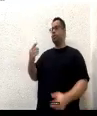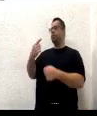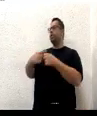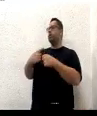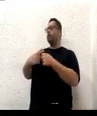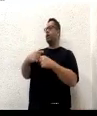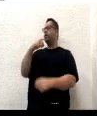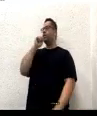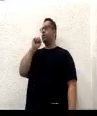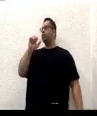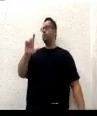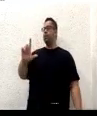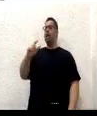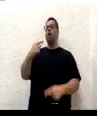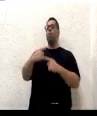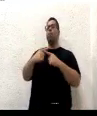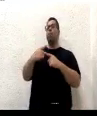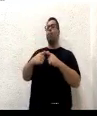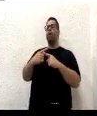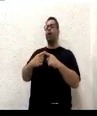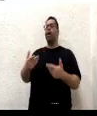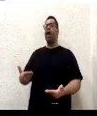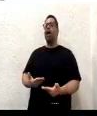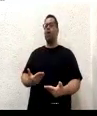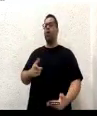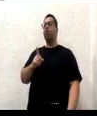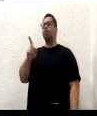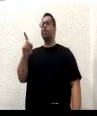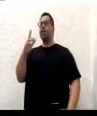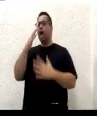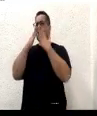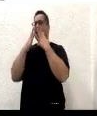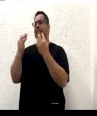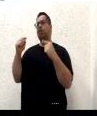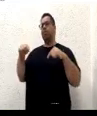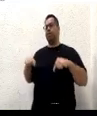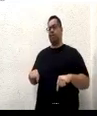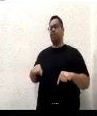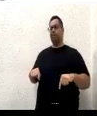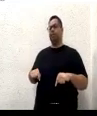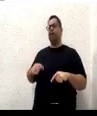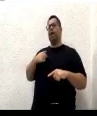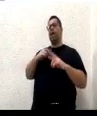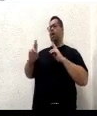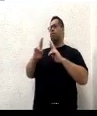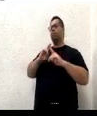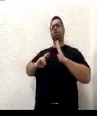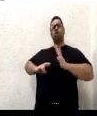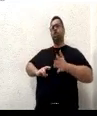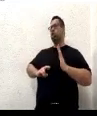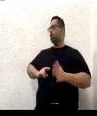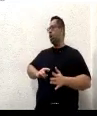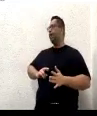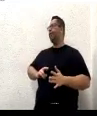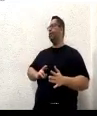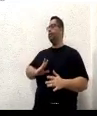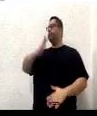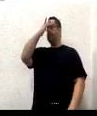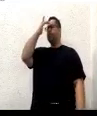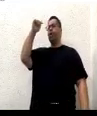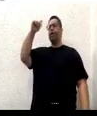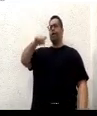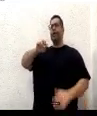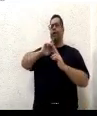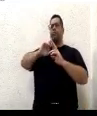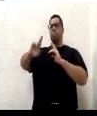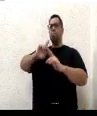Que está dando uma pequena atenção para a gente, que tanta gente reclamou, que os nossos munícipes sempre reclamando que nunca teve